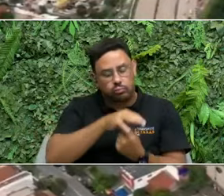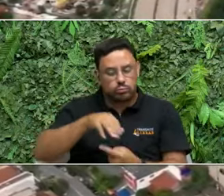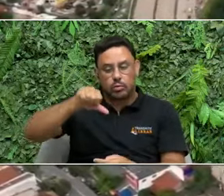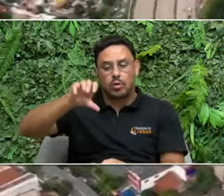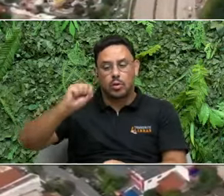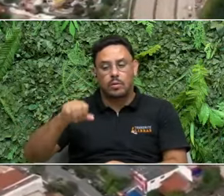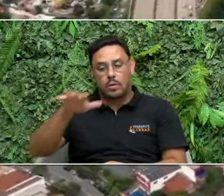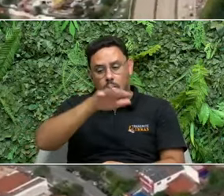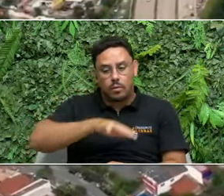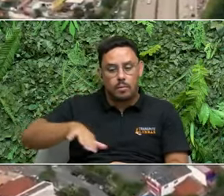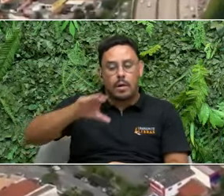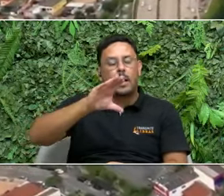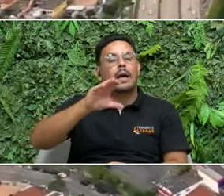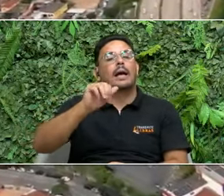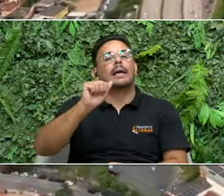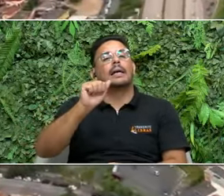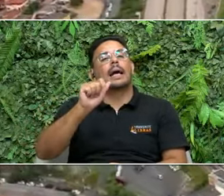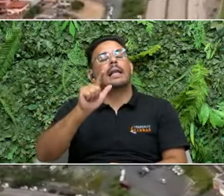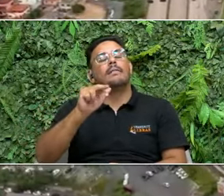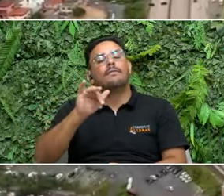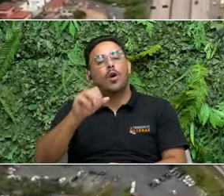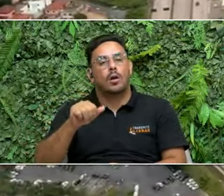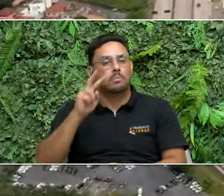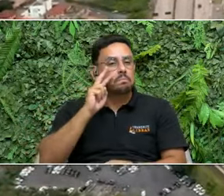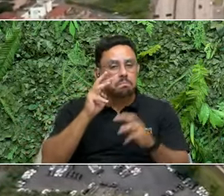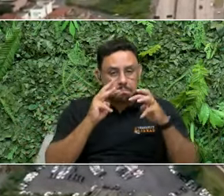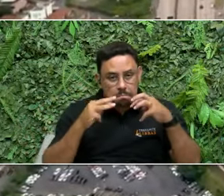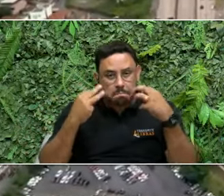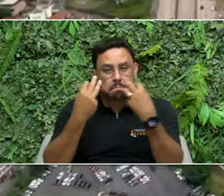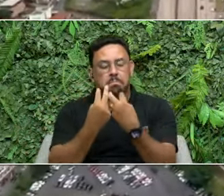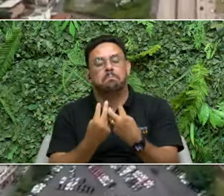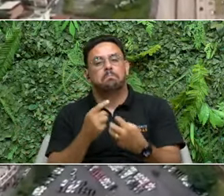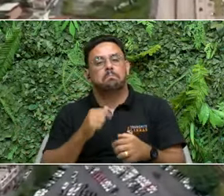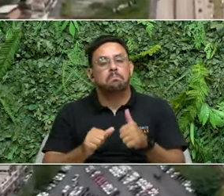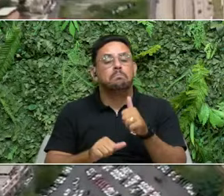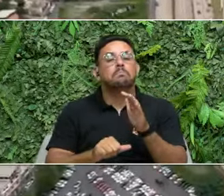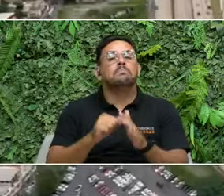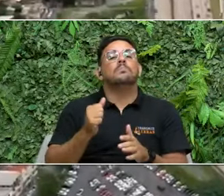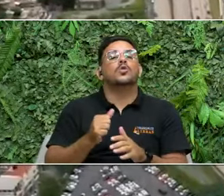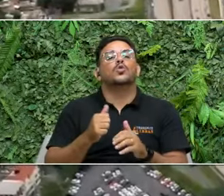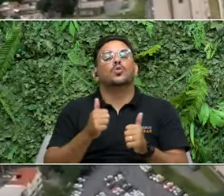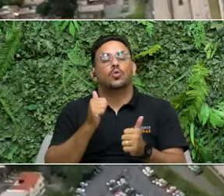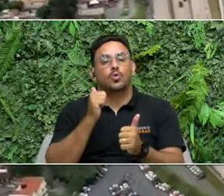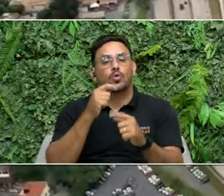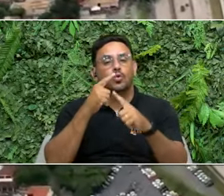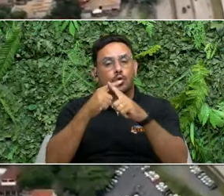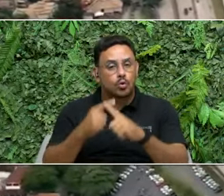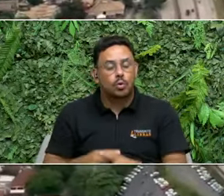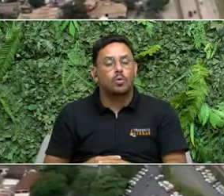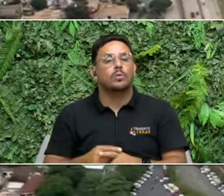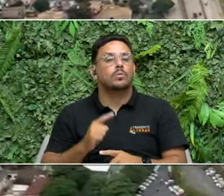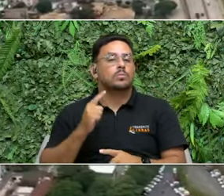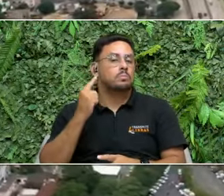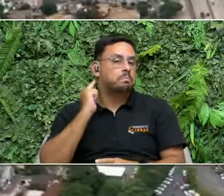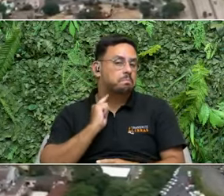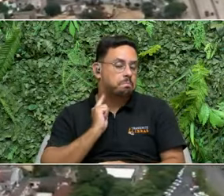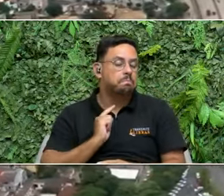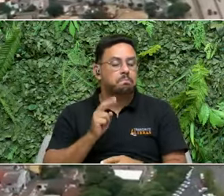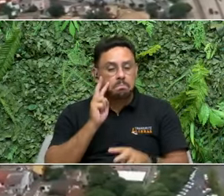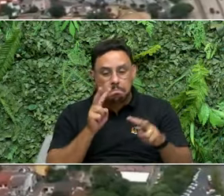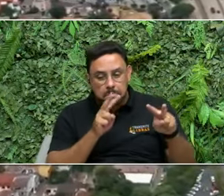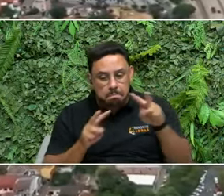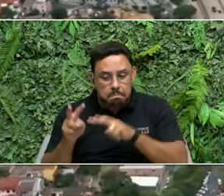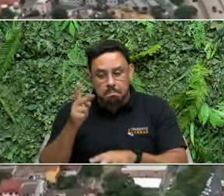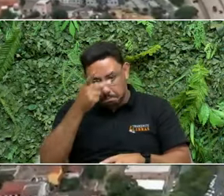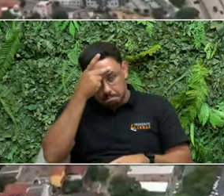da região do bairro Califórnia no visual da arena do Galo nesse dia de clássico primeiro jogo da final do Campeonato Mineiro e a gente tá por aqui vendo a movimentação dos